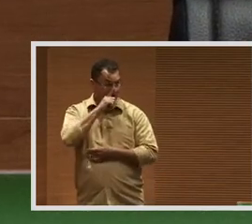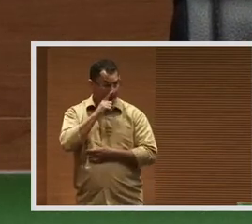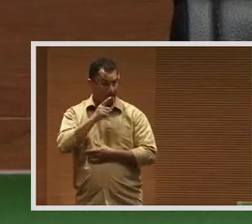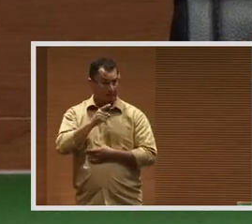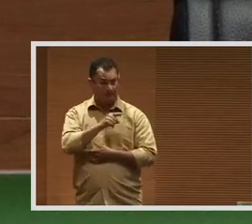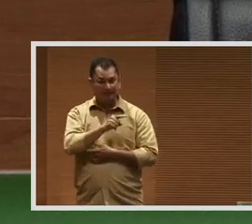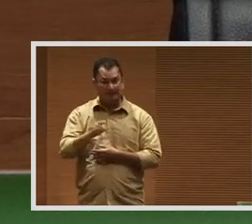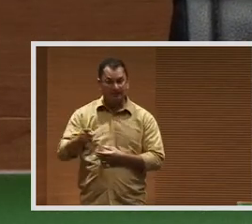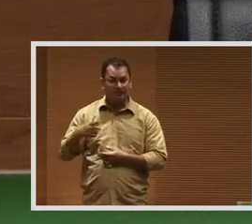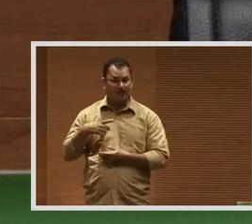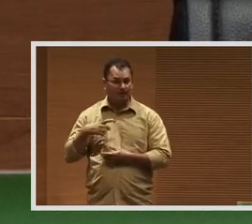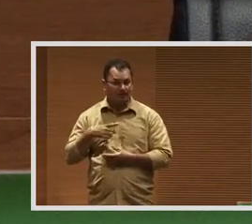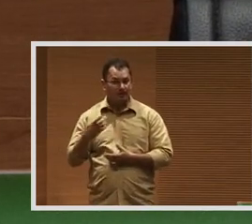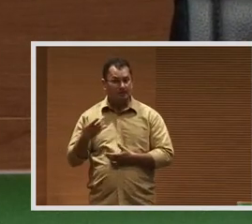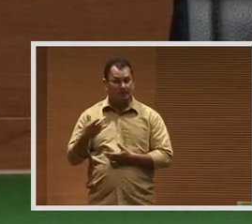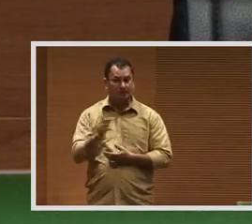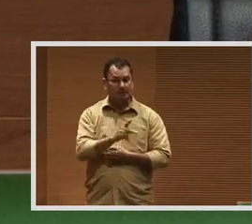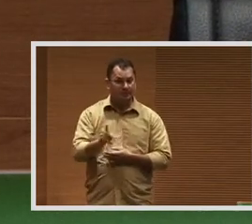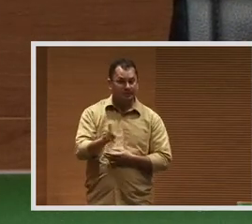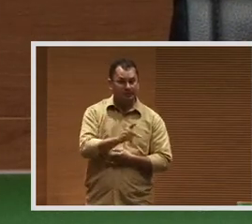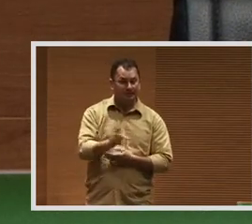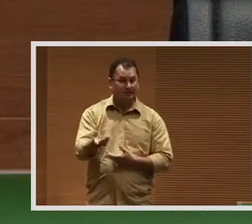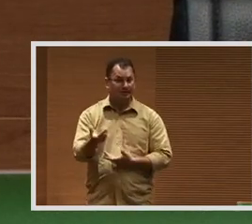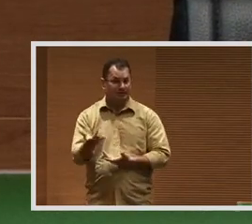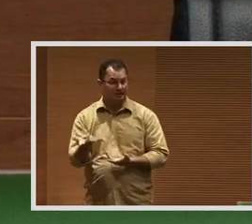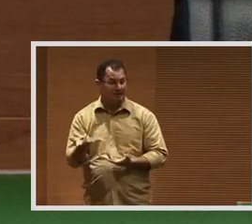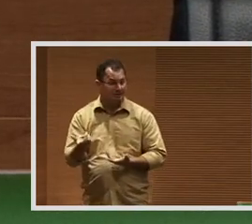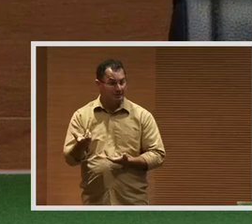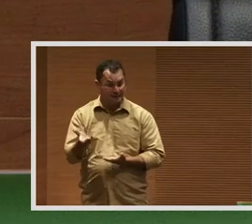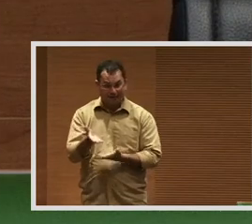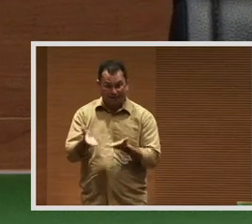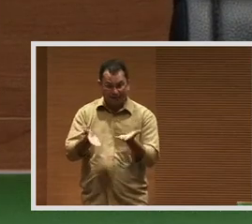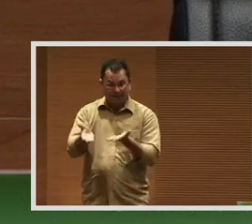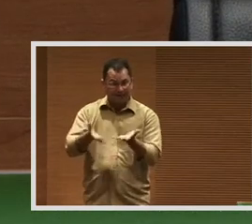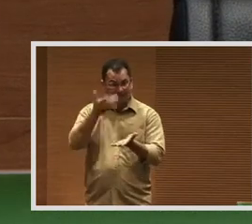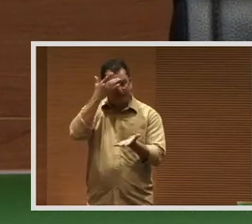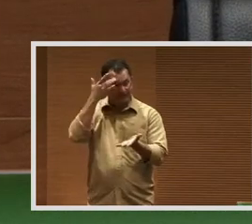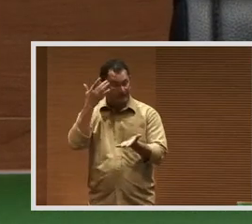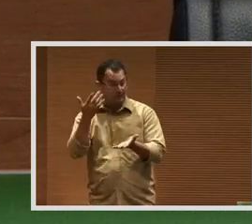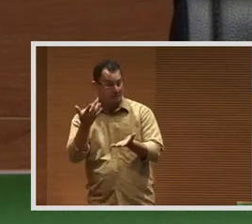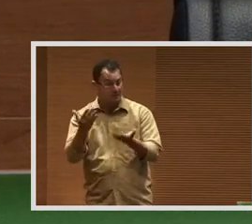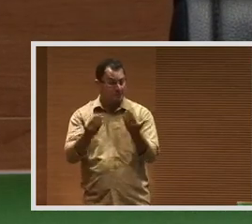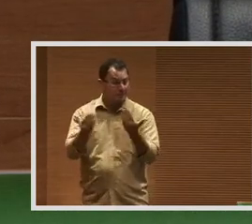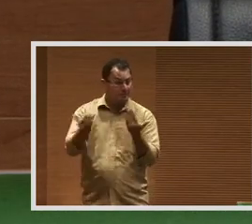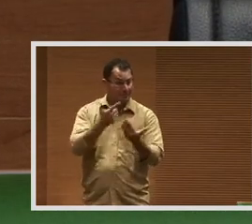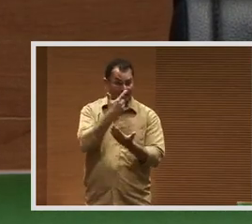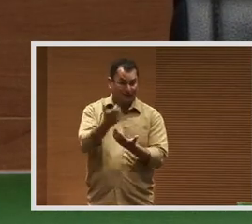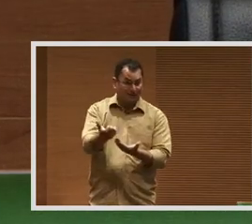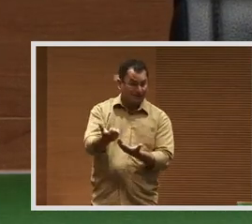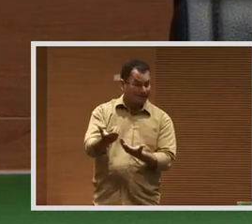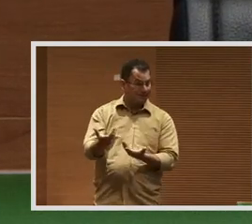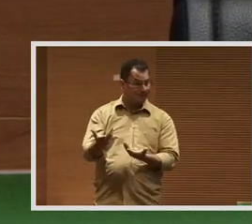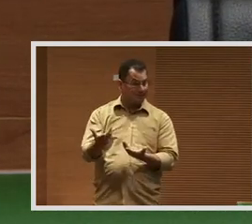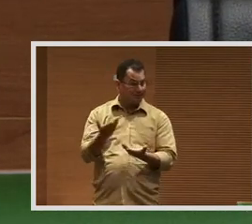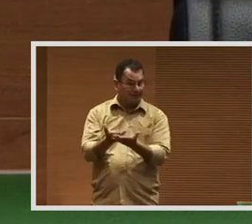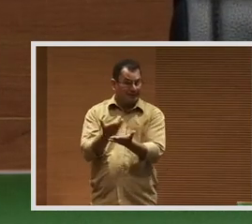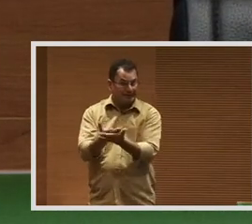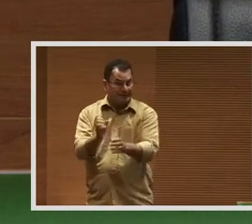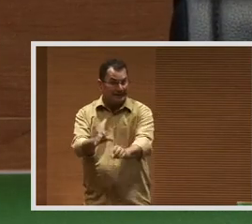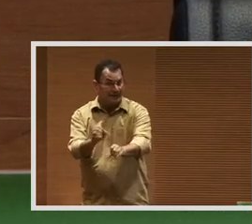um supervisor, que trata as pessoas como coisas, como lixo. Não tem aula de ética que dê conta